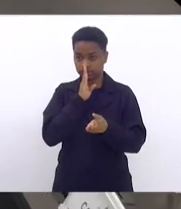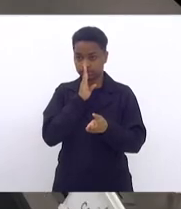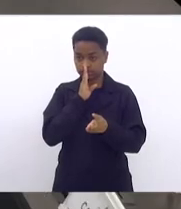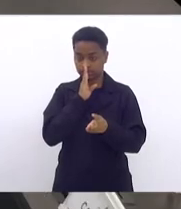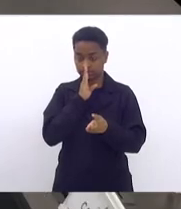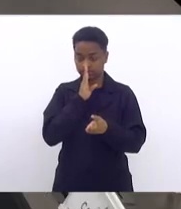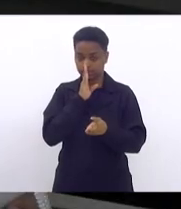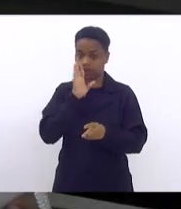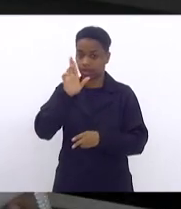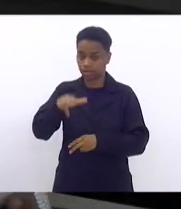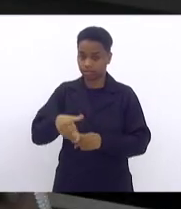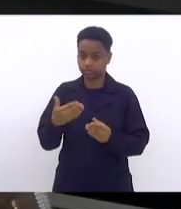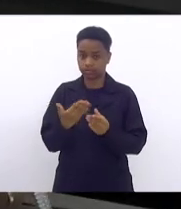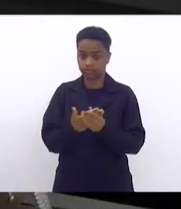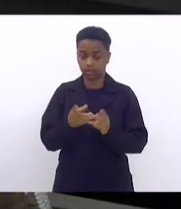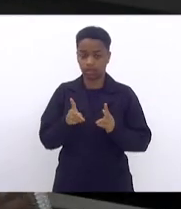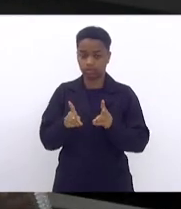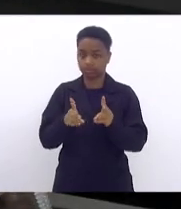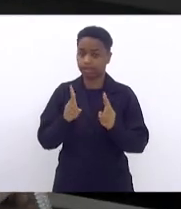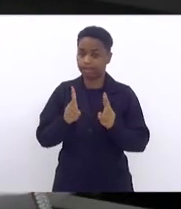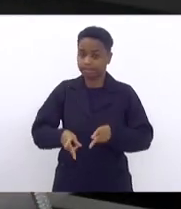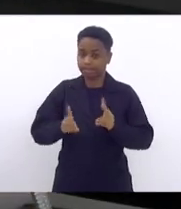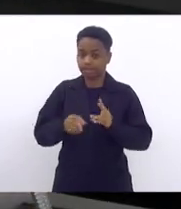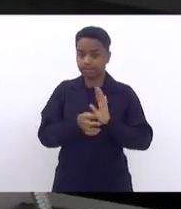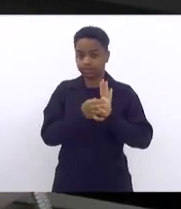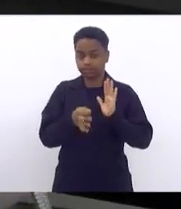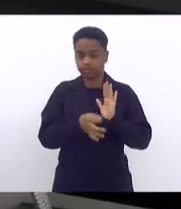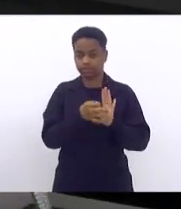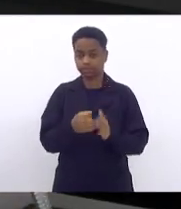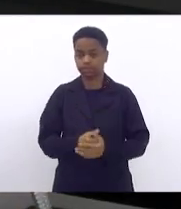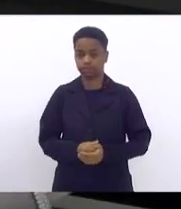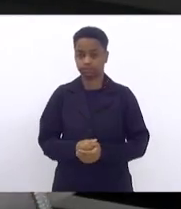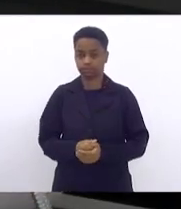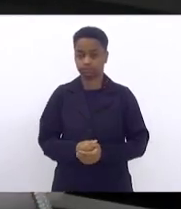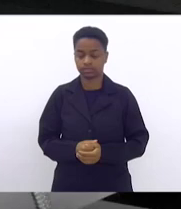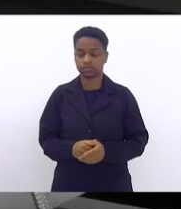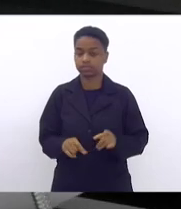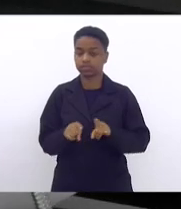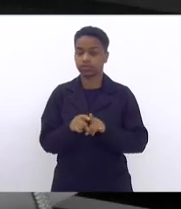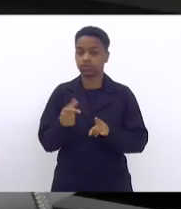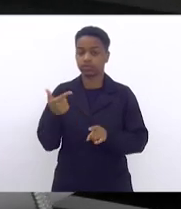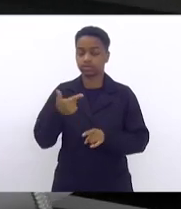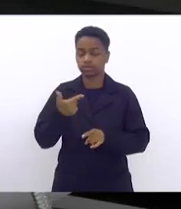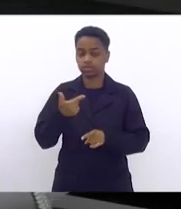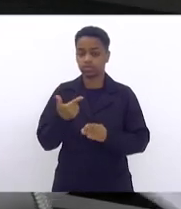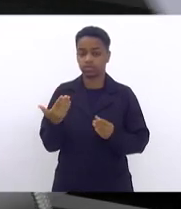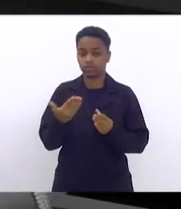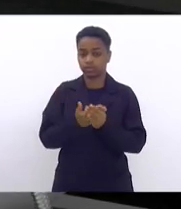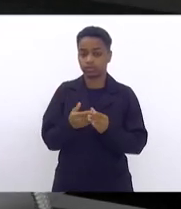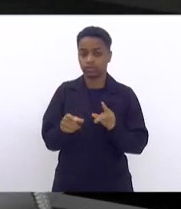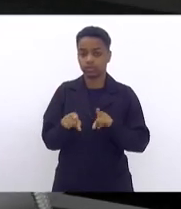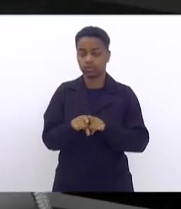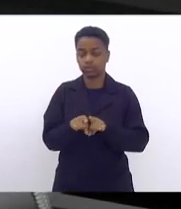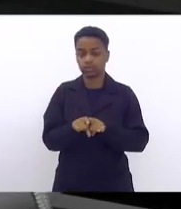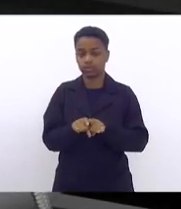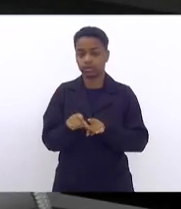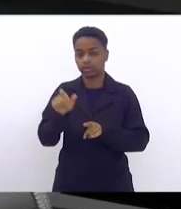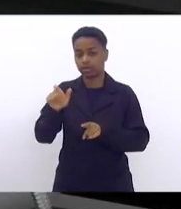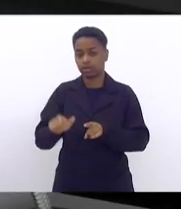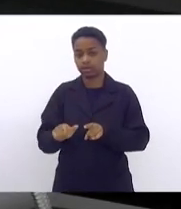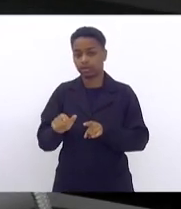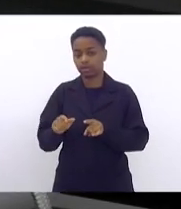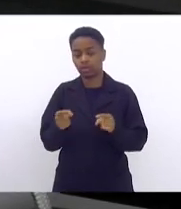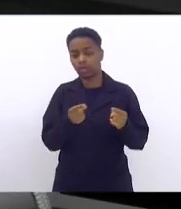rejeitado o recurso, mantido o parecer do relator. De igual forma, o segundo é recurso do autor ao plenário contra o parecer da